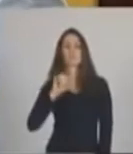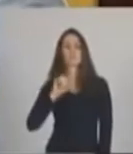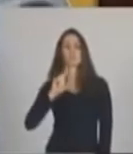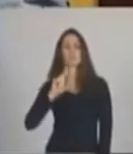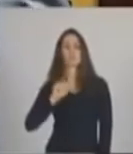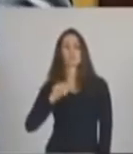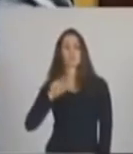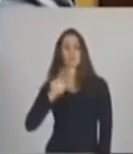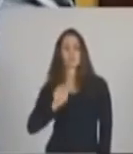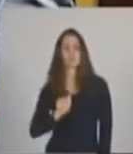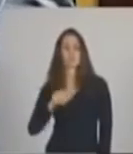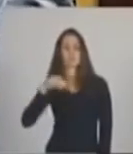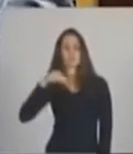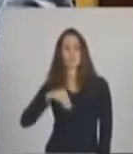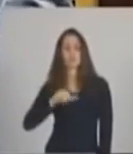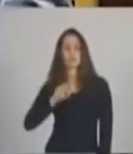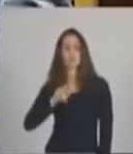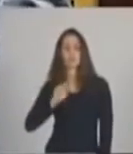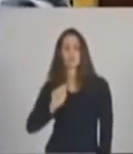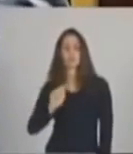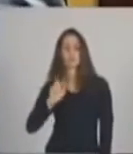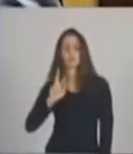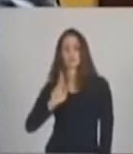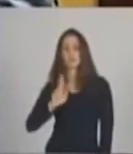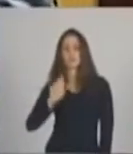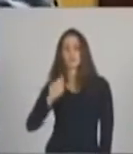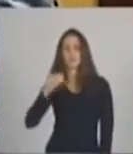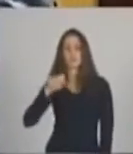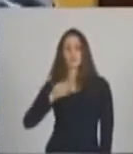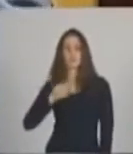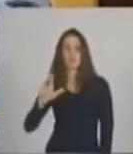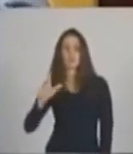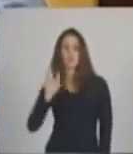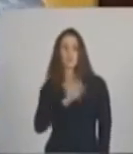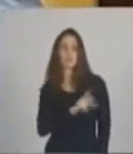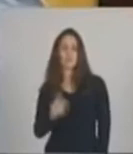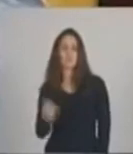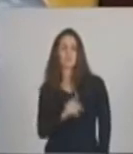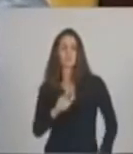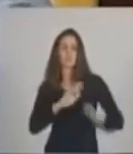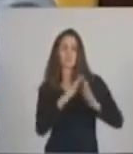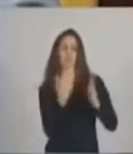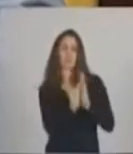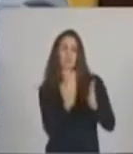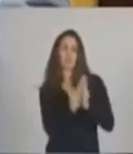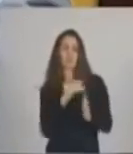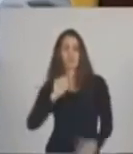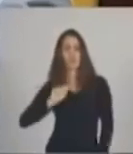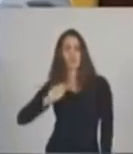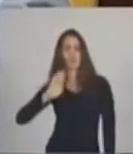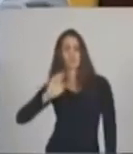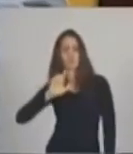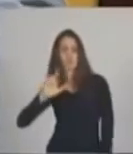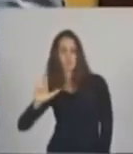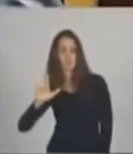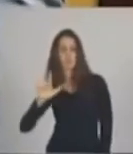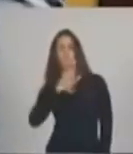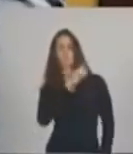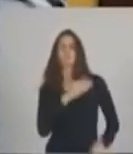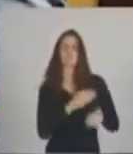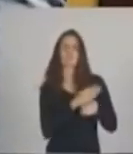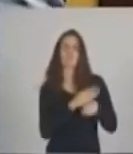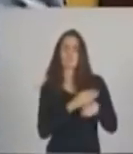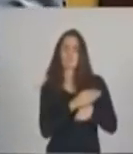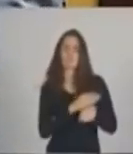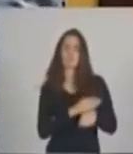Rangel. Foi professora durante muitos anos da Escola Aristóbulo Barbosa Leão, na Serra, uma das